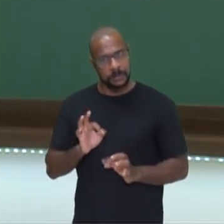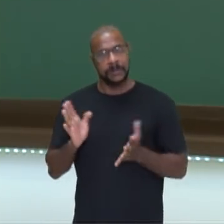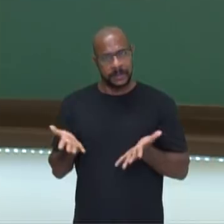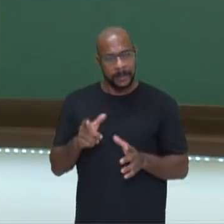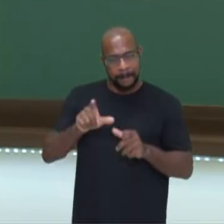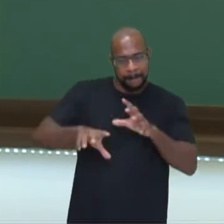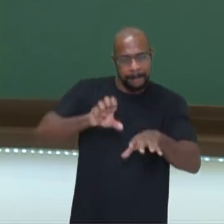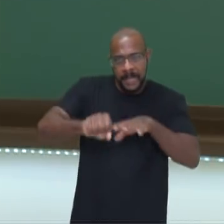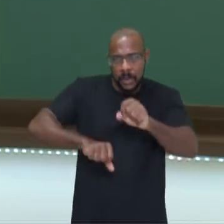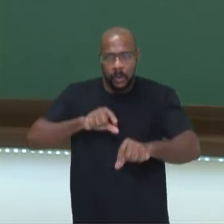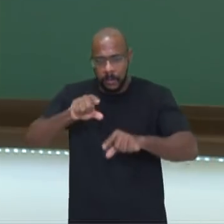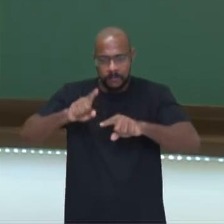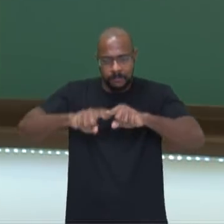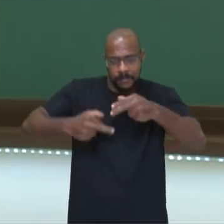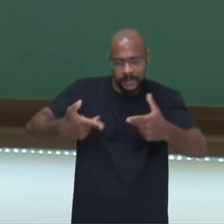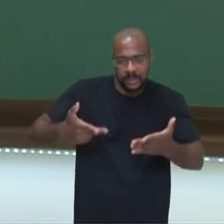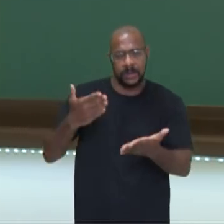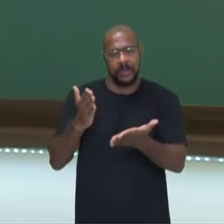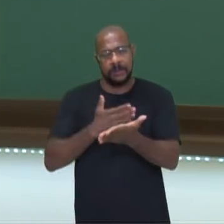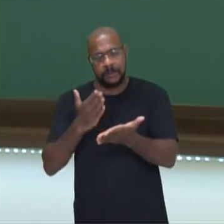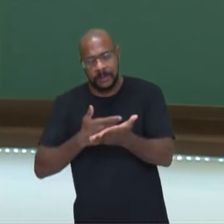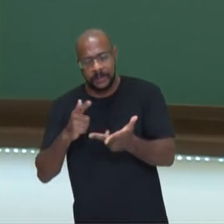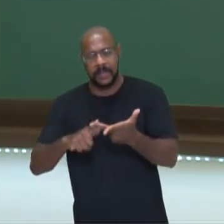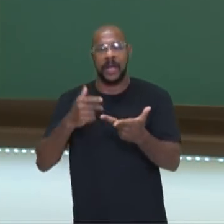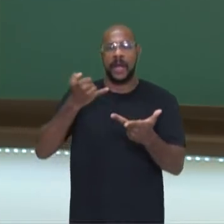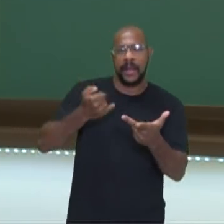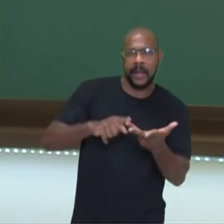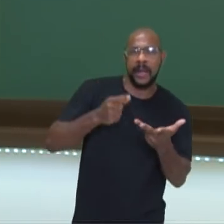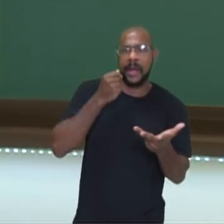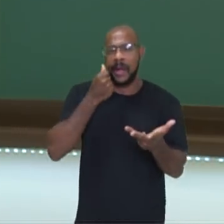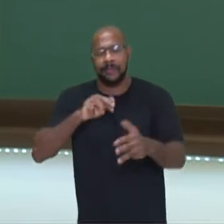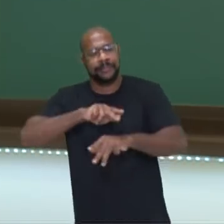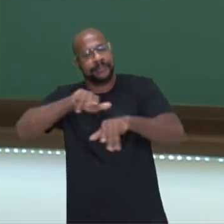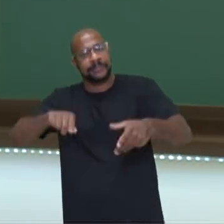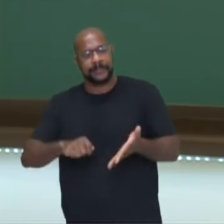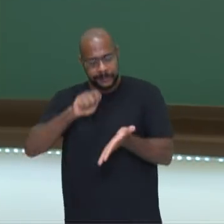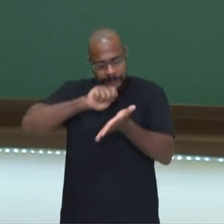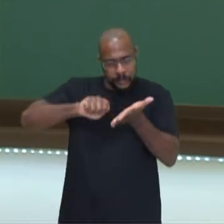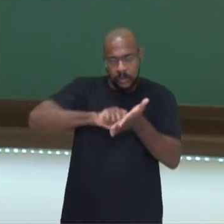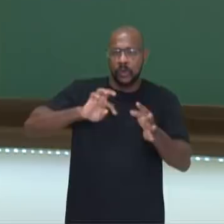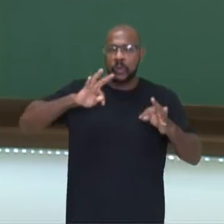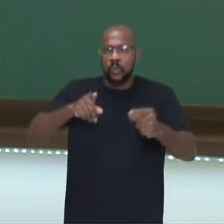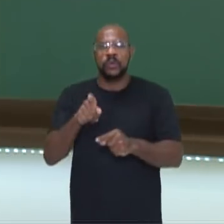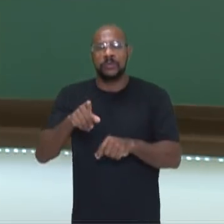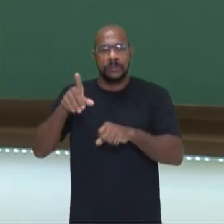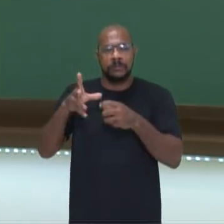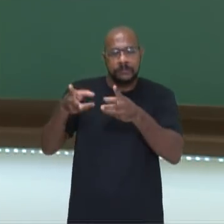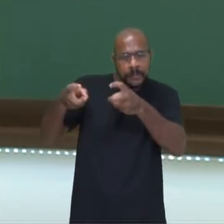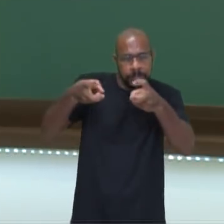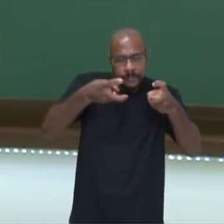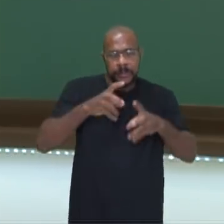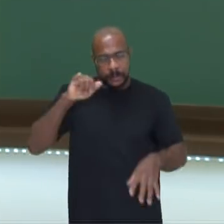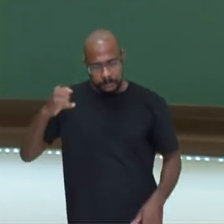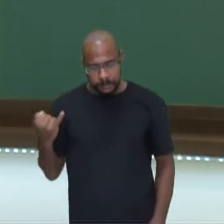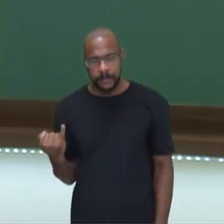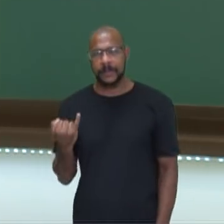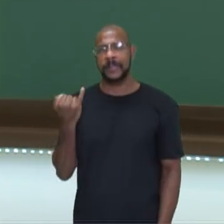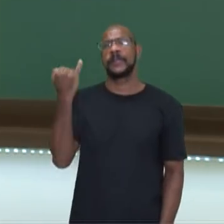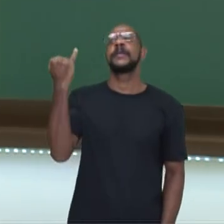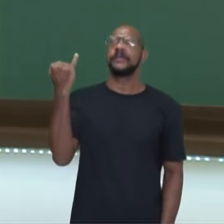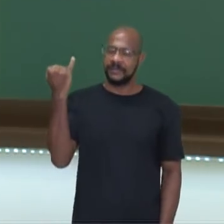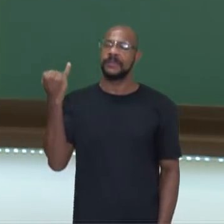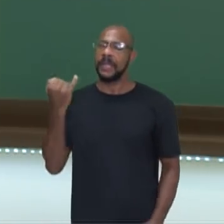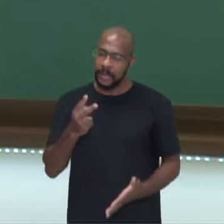material? Separe aí já o seu caderno, lápis, caneta, anote tudo aquilo que você considerar importante